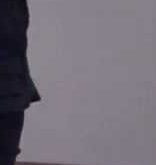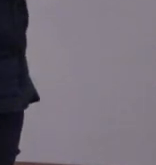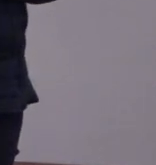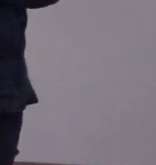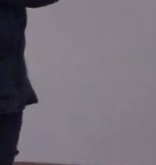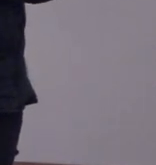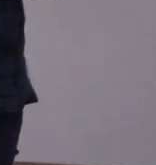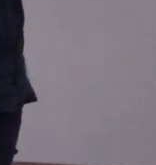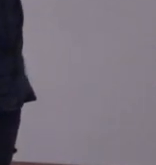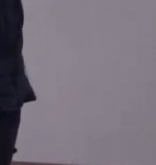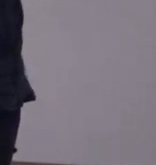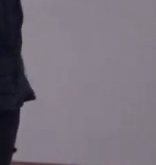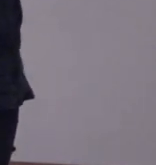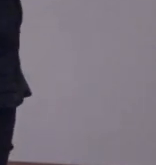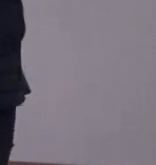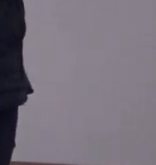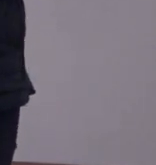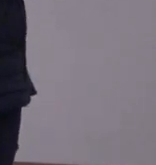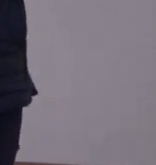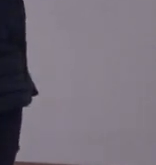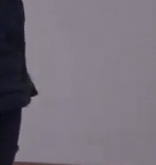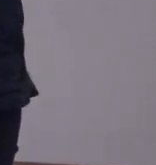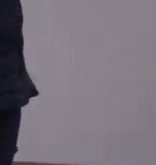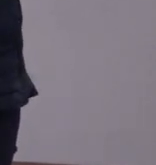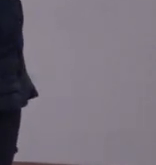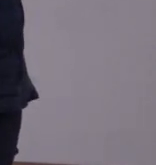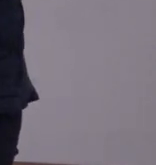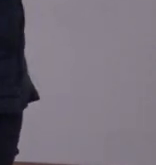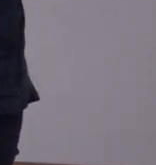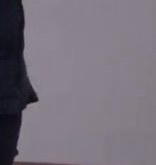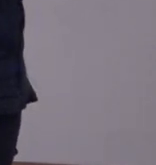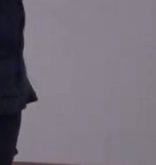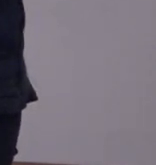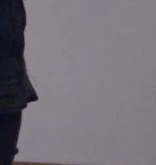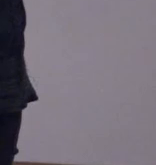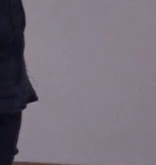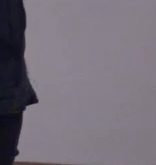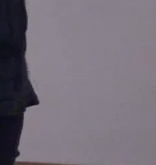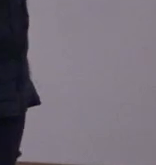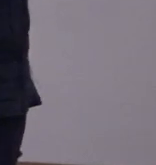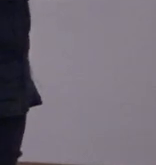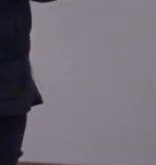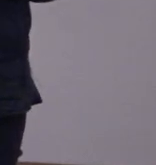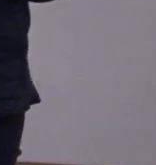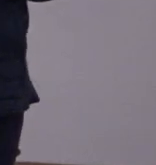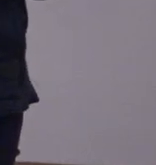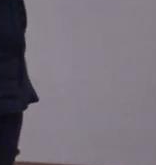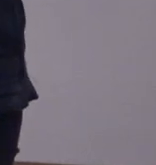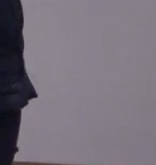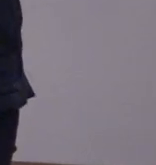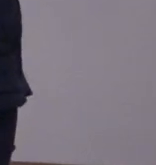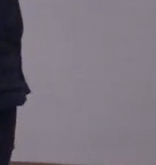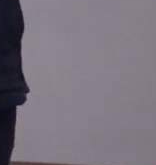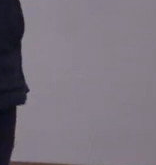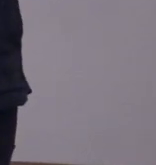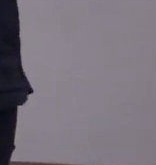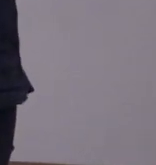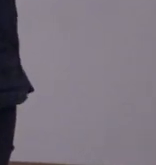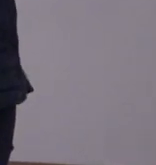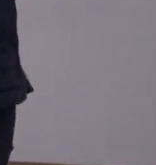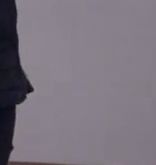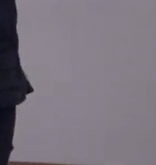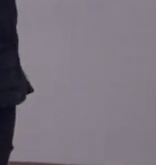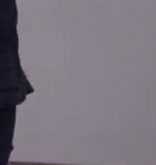né? Então, eu queria trazer justamente essa questão, como a gente consegue articular melhor e trazer autores